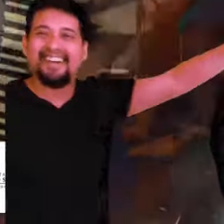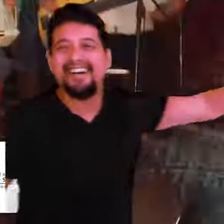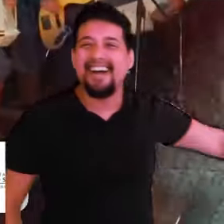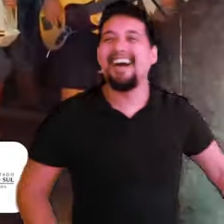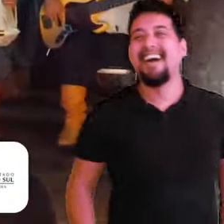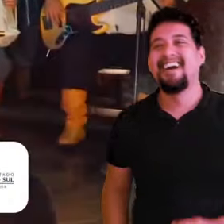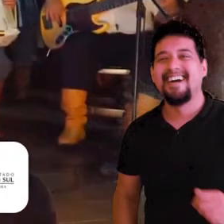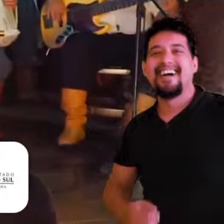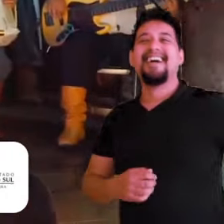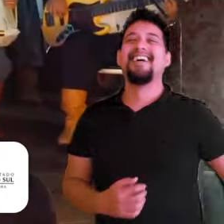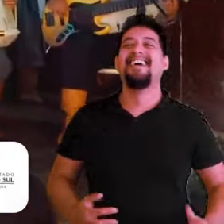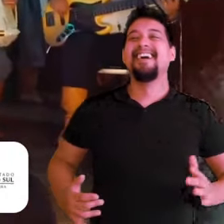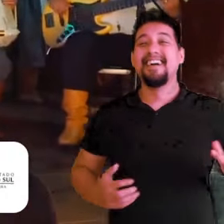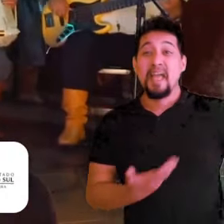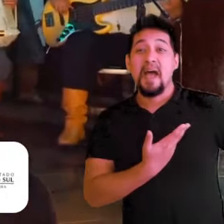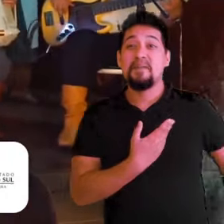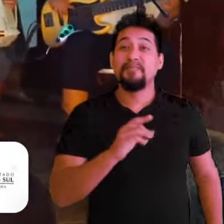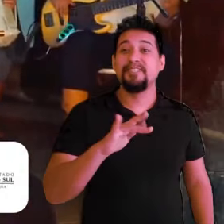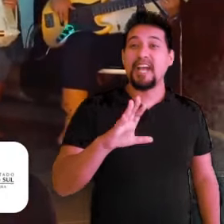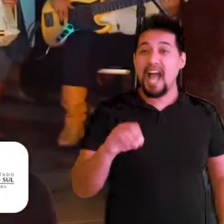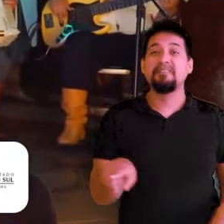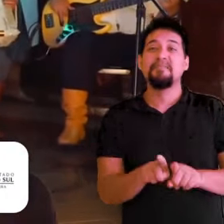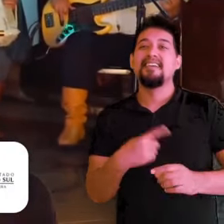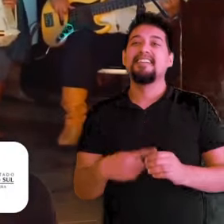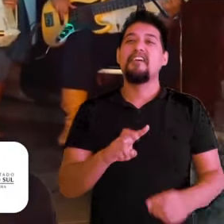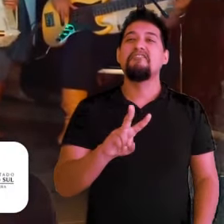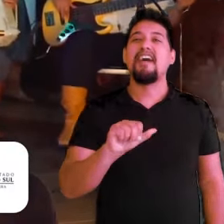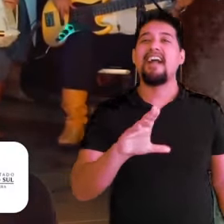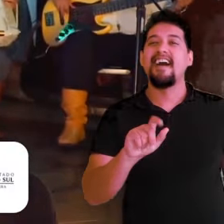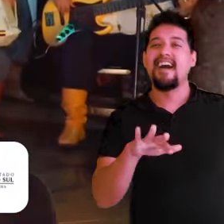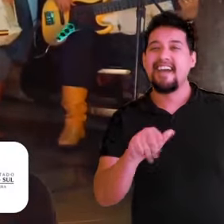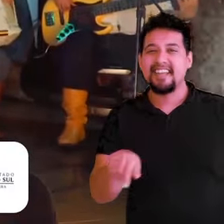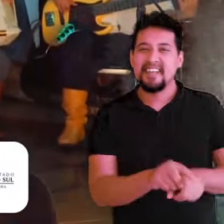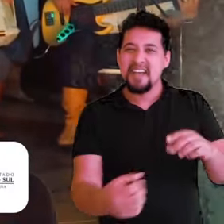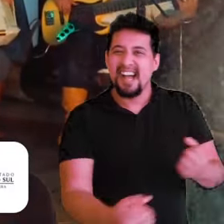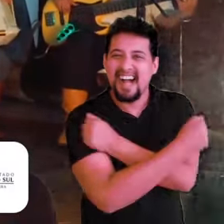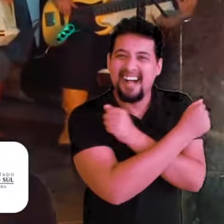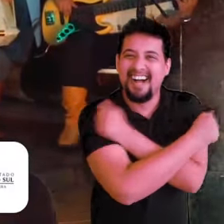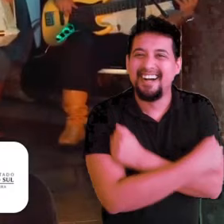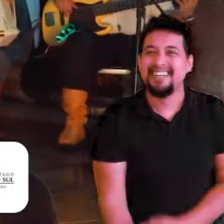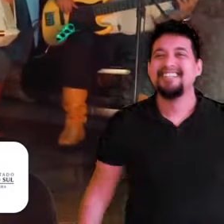Original da gaitaresa. E esse gaitaço vai pro nosso amigo Thiago Goulart de Vacaria também. Um abraço, muito obrigado.